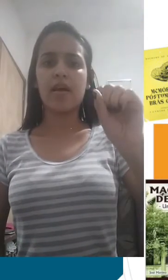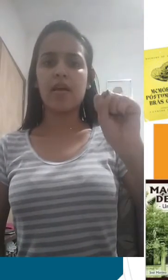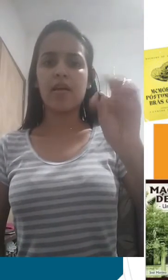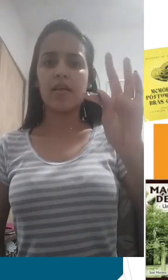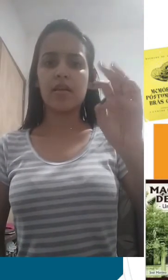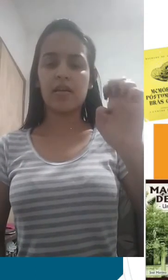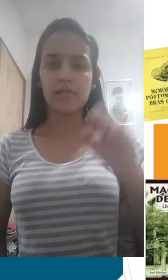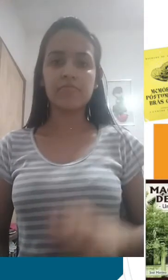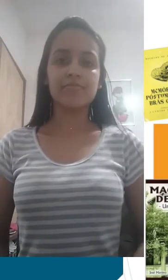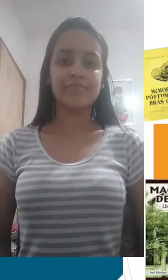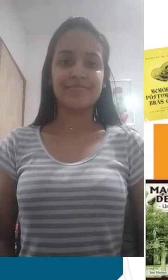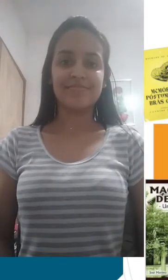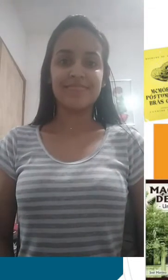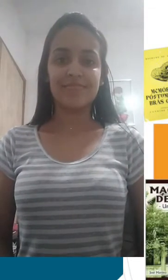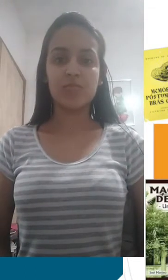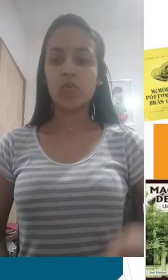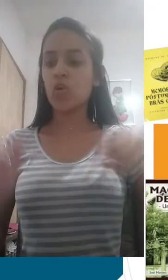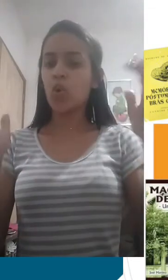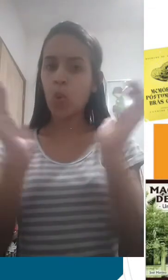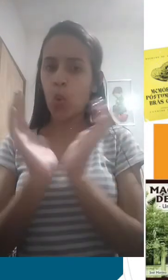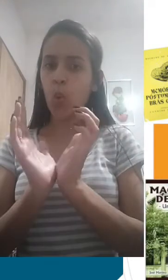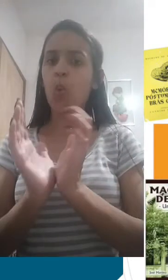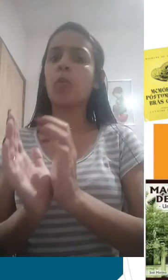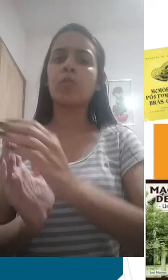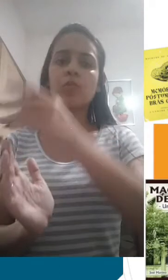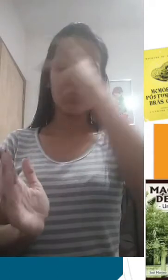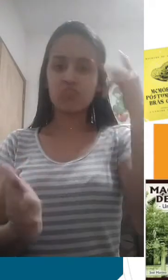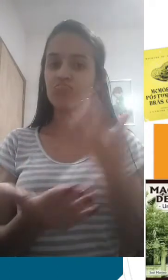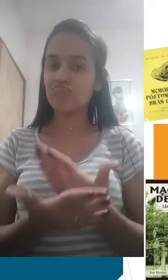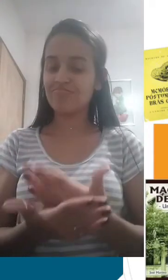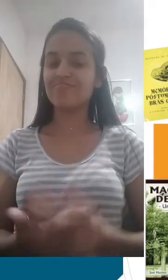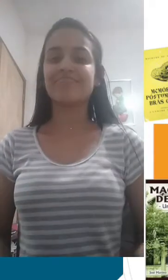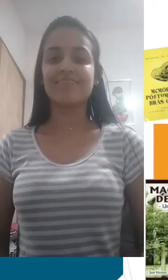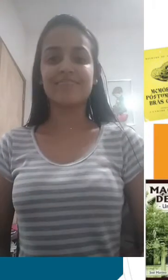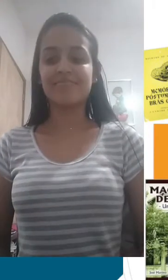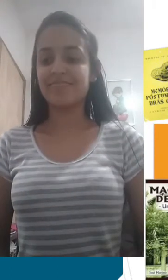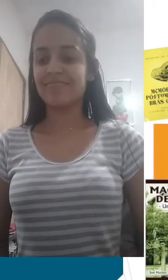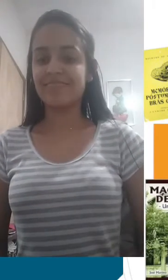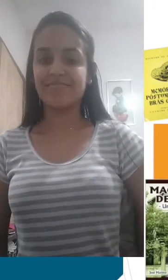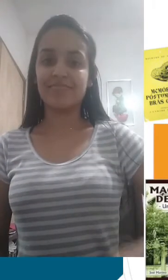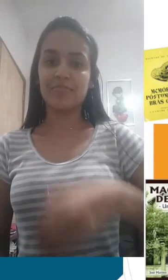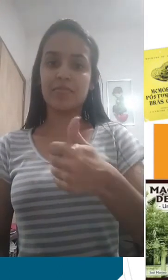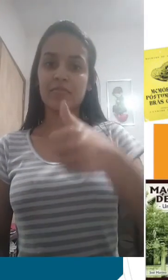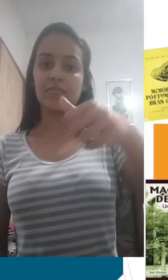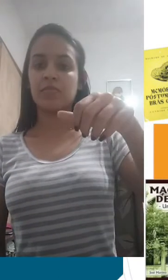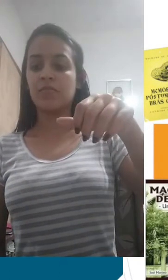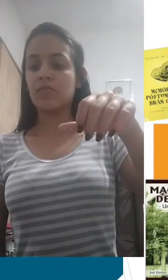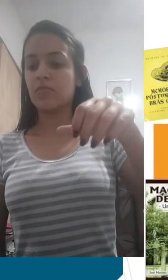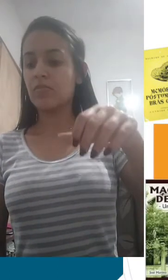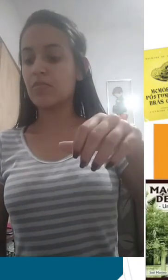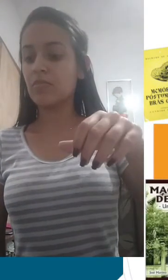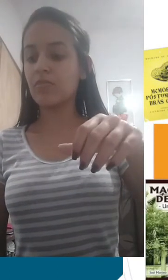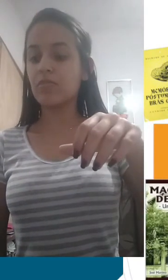Fortaleza, com os grupos Fênix Estudantil 1870, Academia Francesa